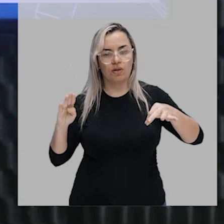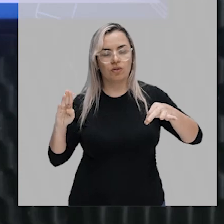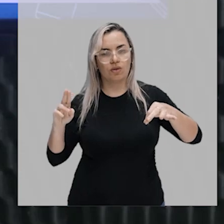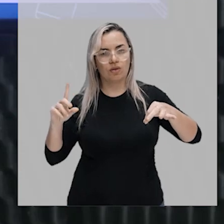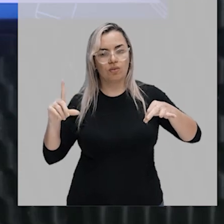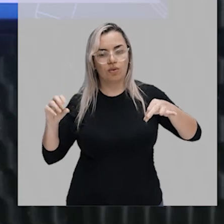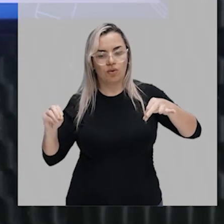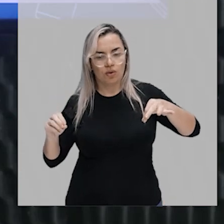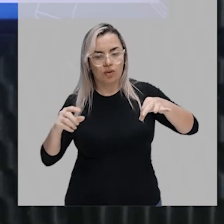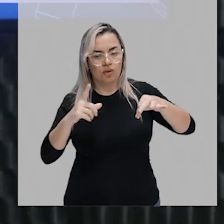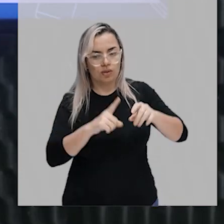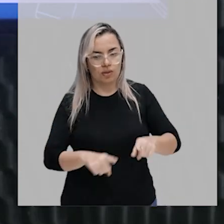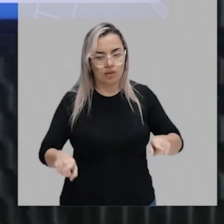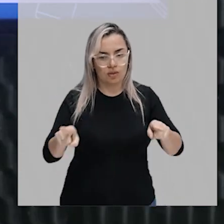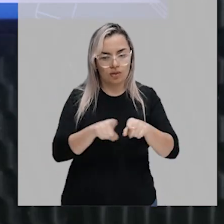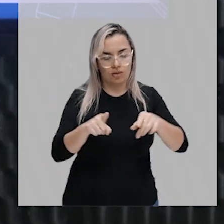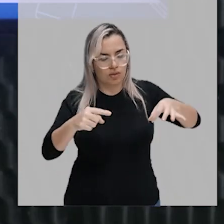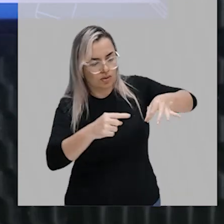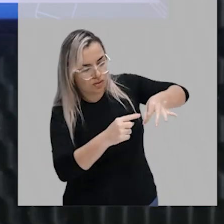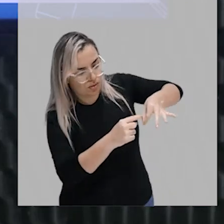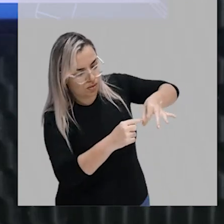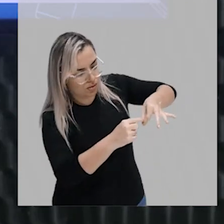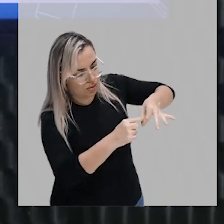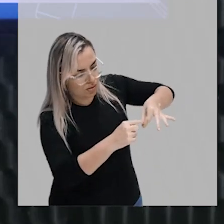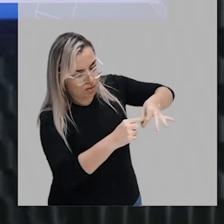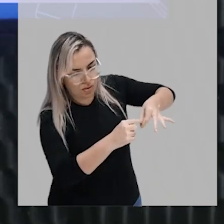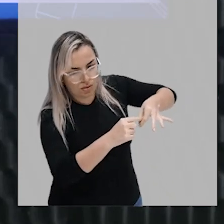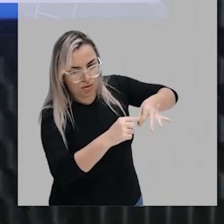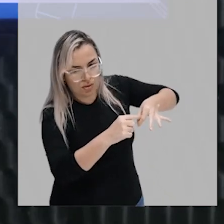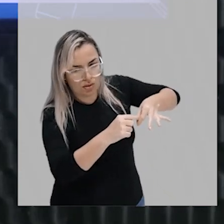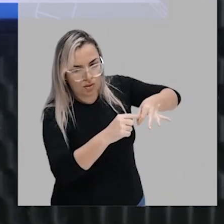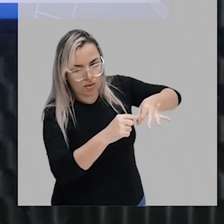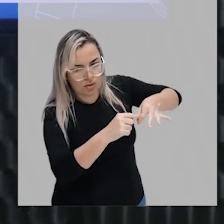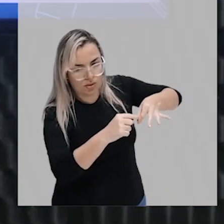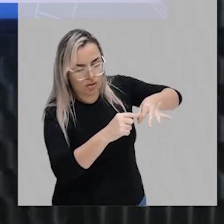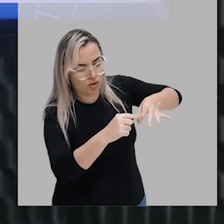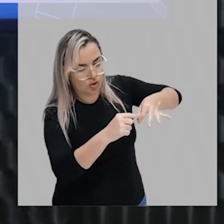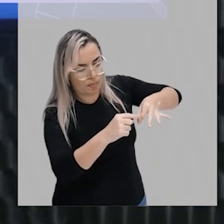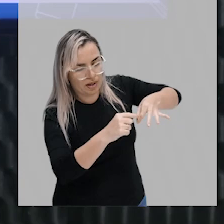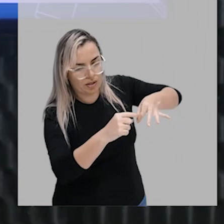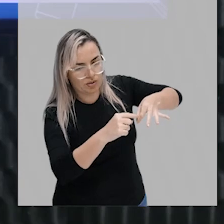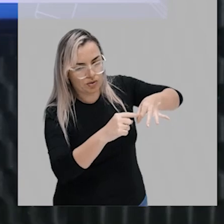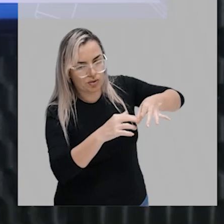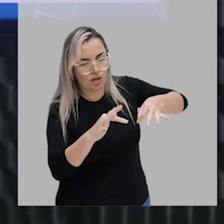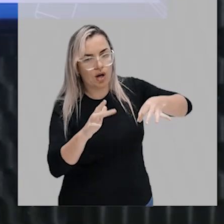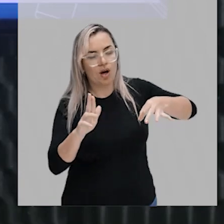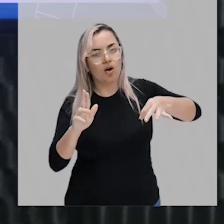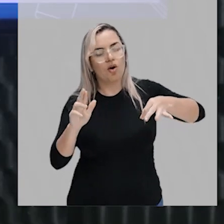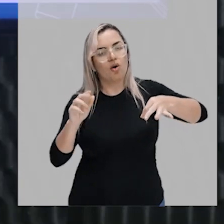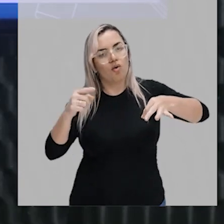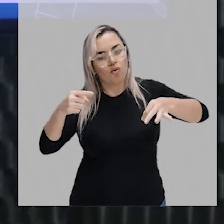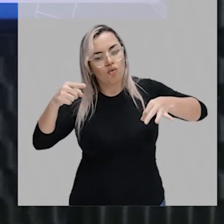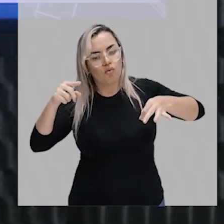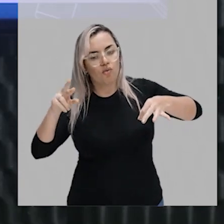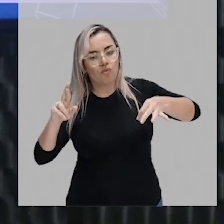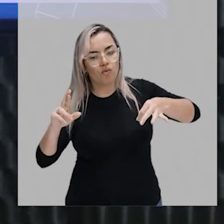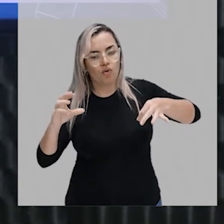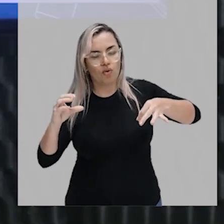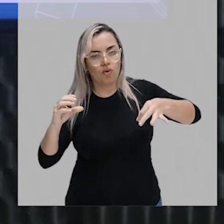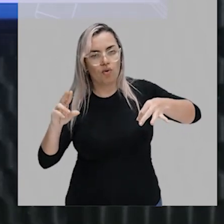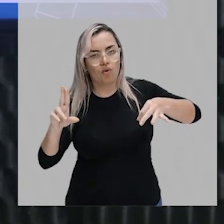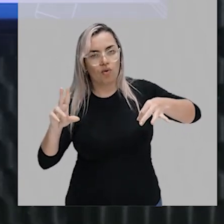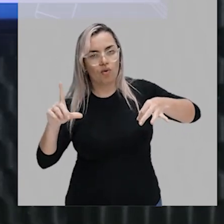A fúrcula é essa preguinha que fica logo na parte de baixo, né, parte inferior da